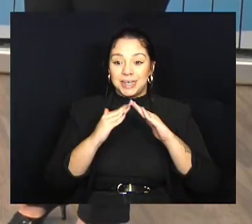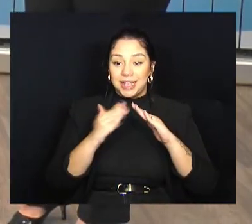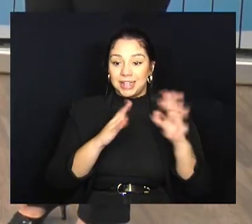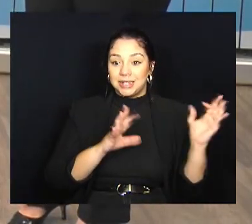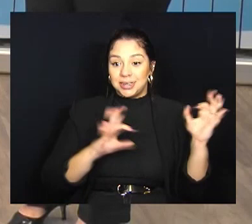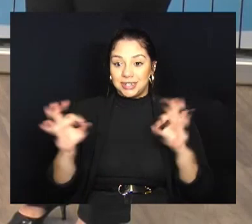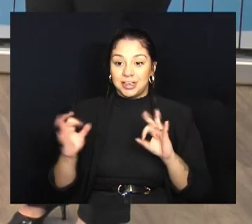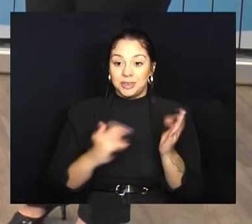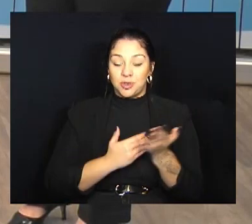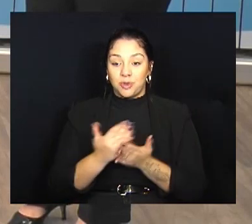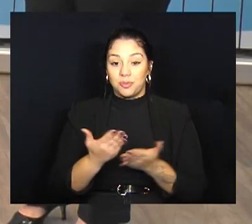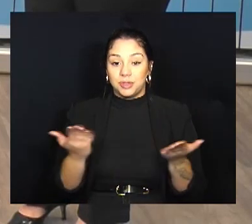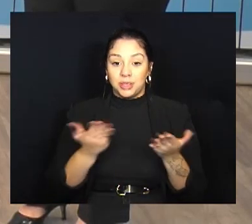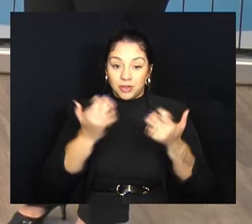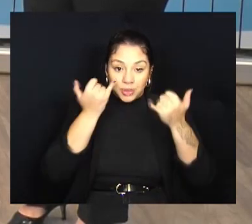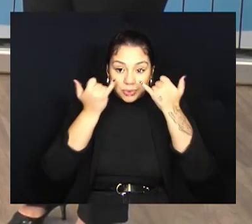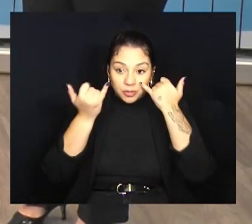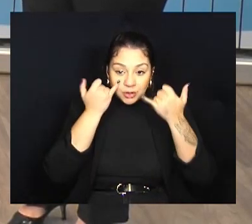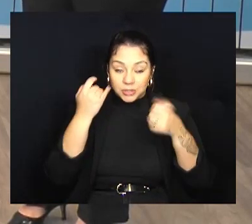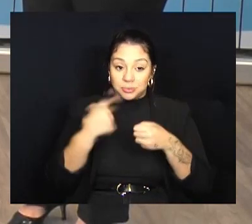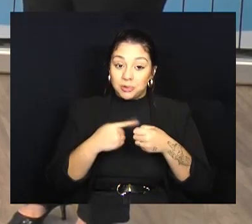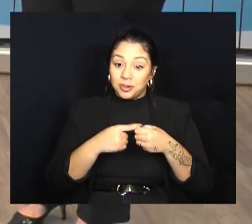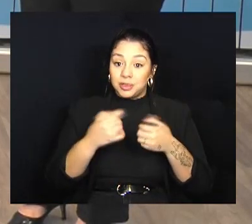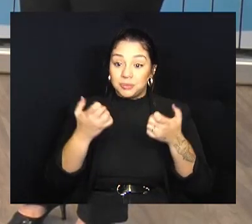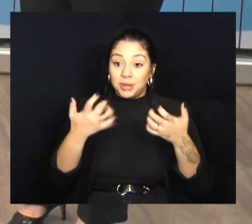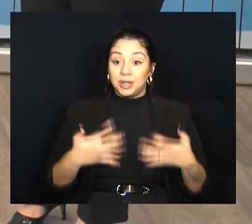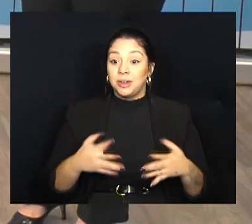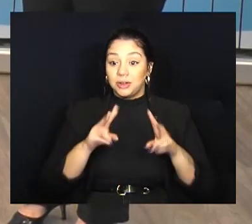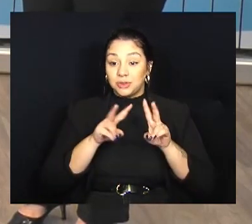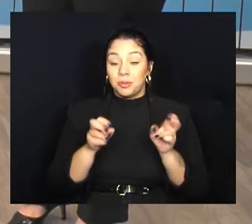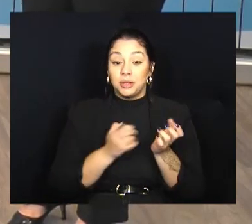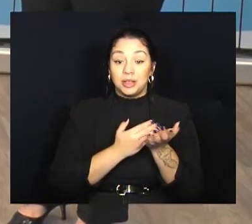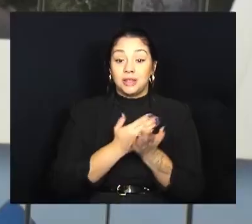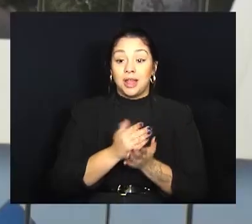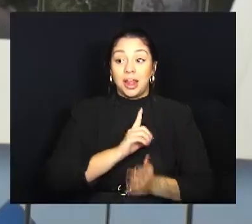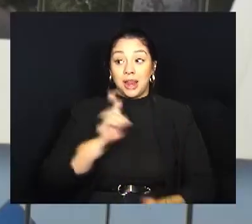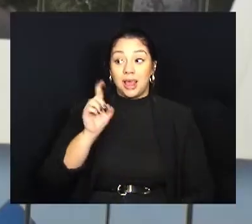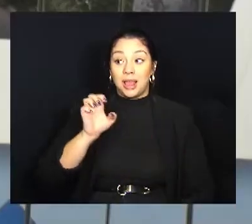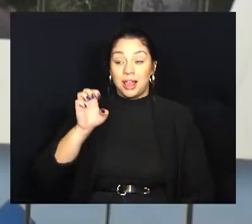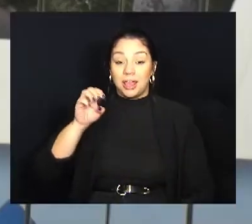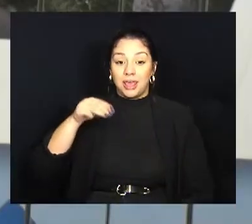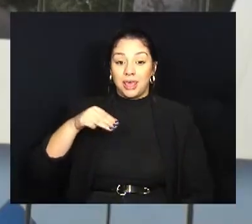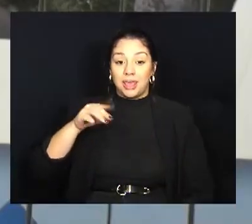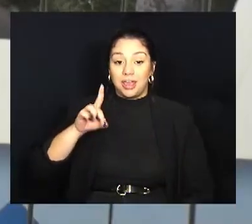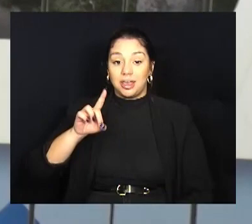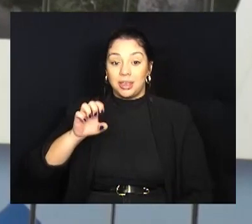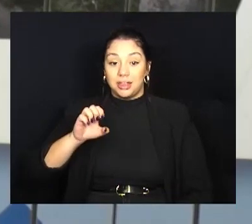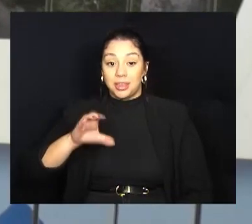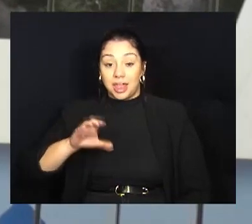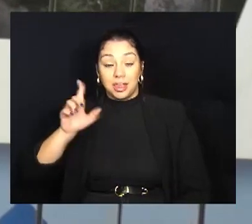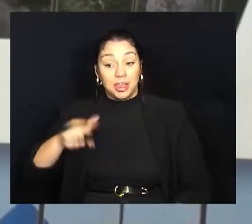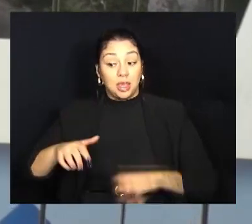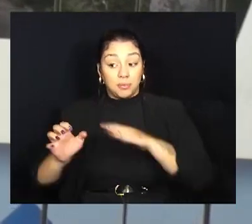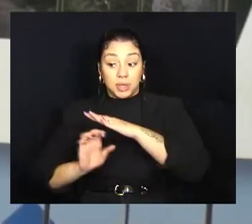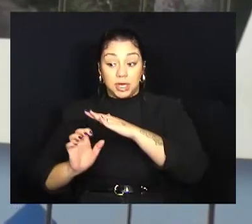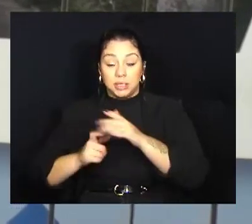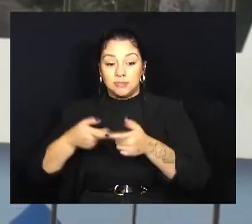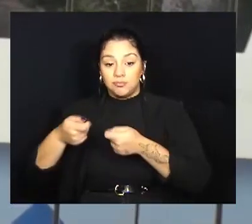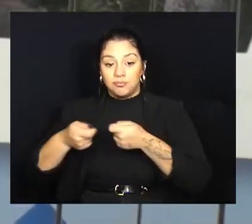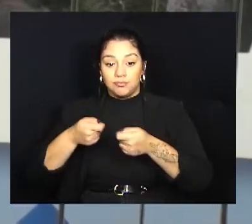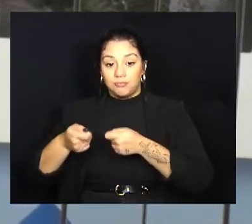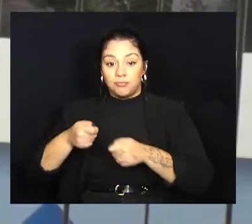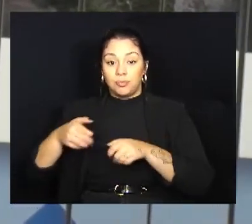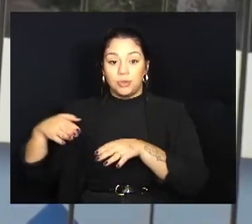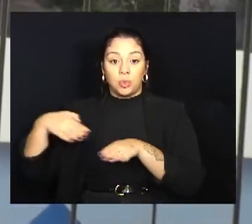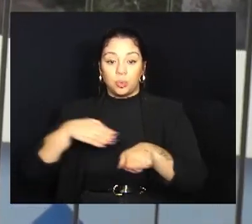começa o Notícias da Metrópole falando de uma iniciativa que aconteceu lá na INDEC, a empresa que gerencia o trânsito e o